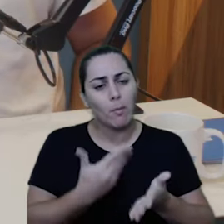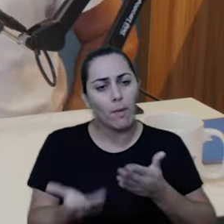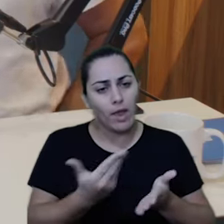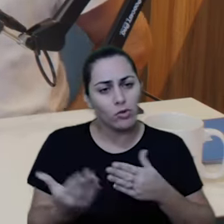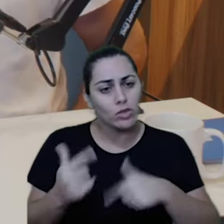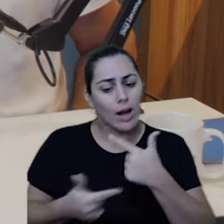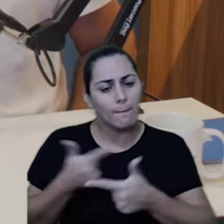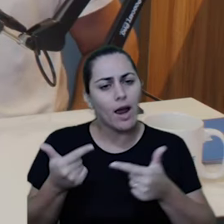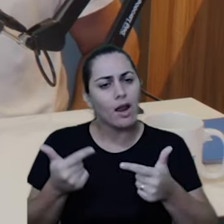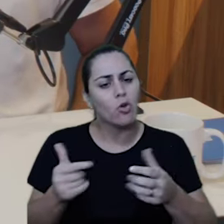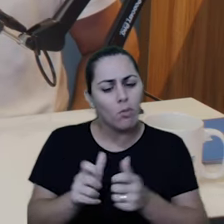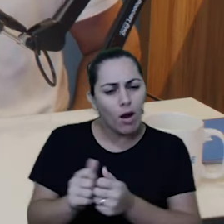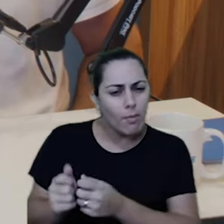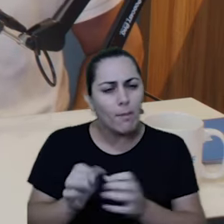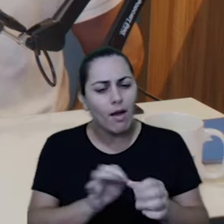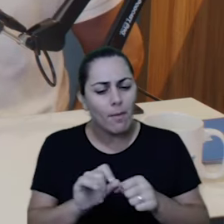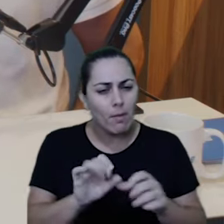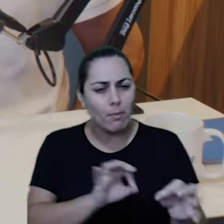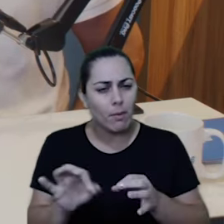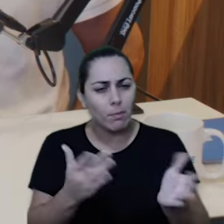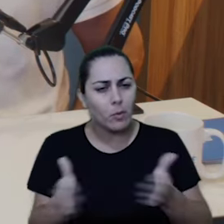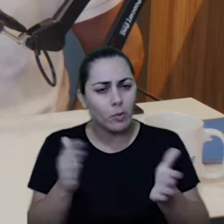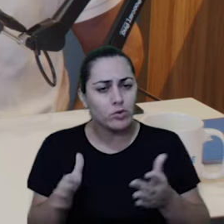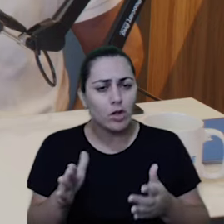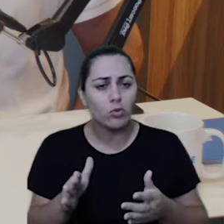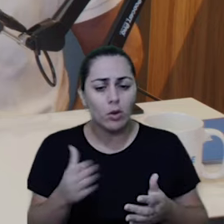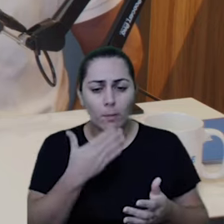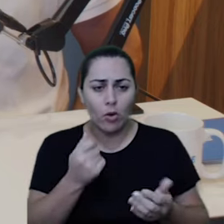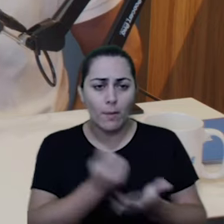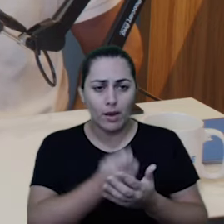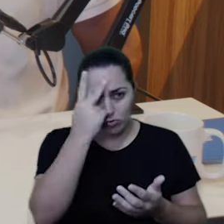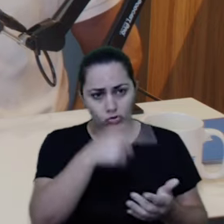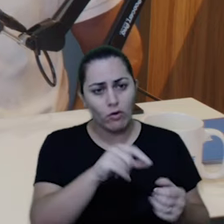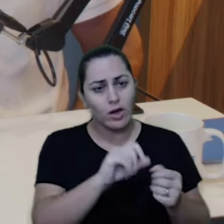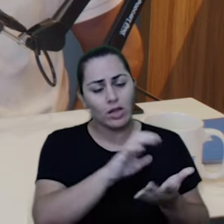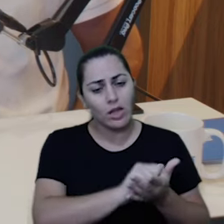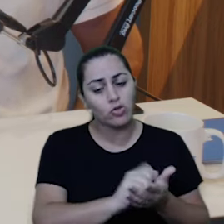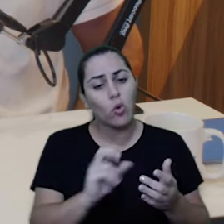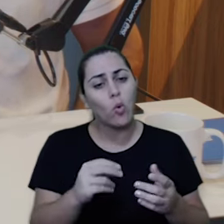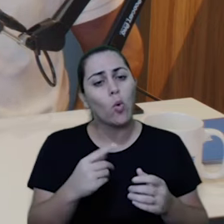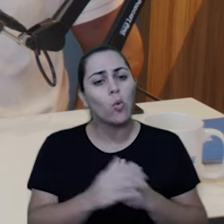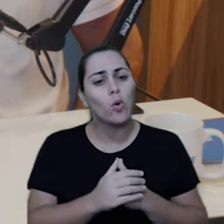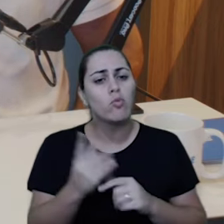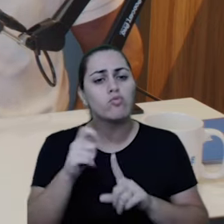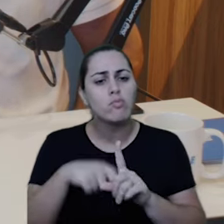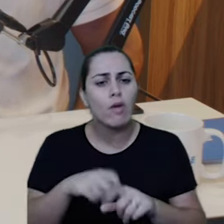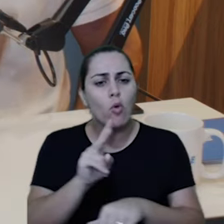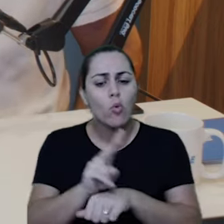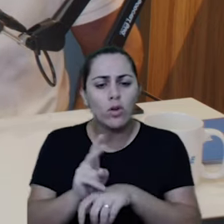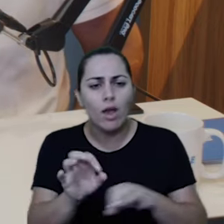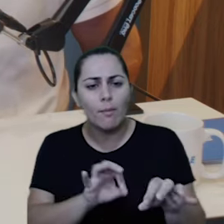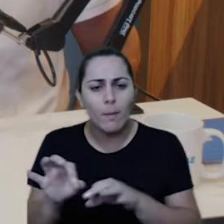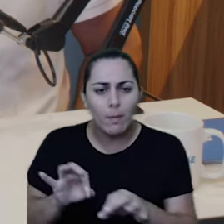de produção enquanto eu poderia pagar alguém que poderia tá fazendo isso né eu vou parar um mês para Cuidar dessa casa